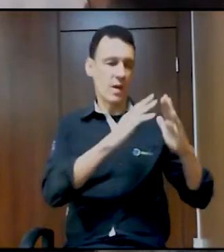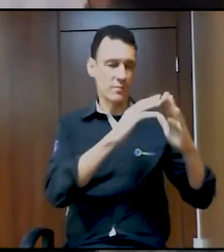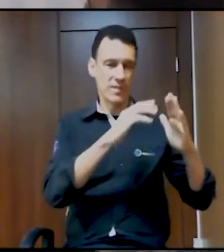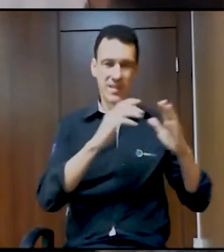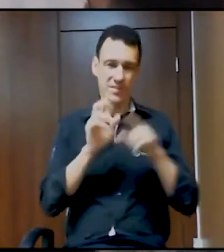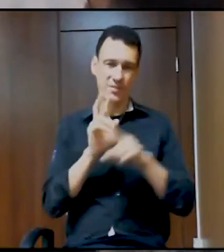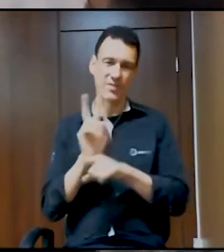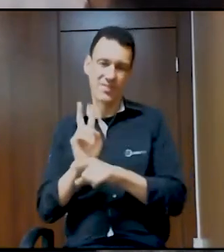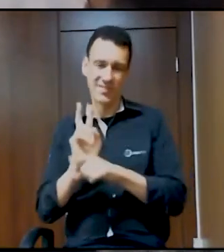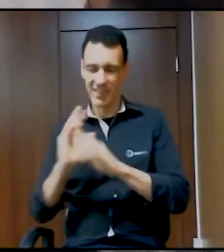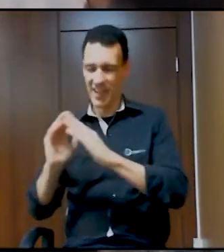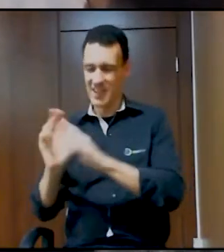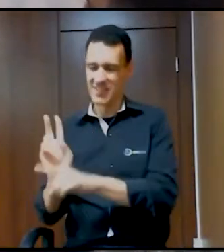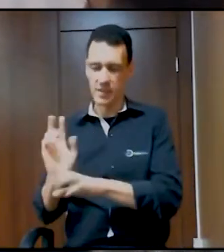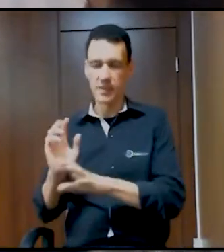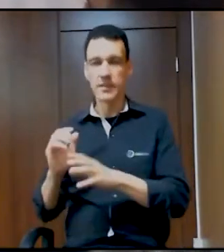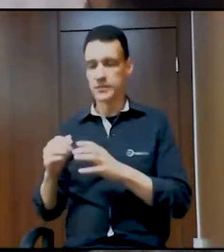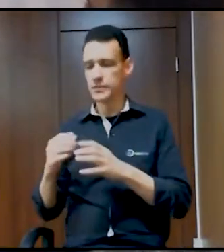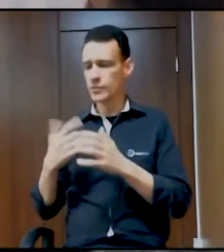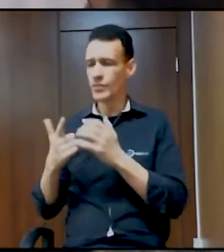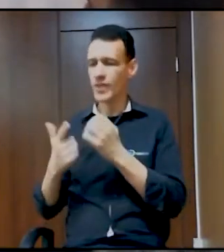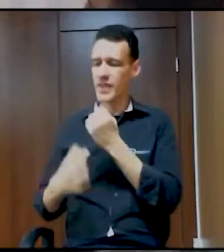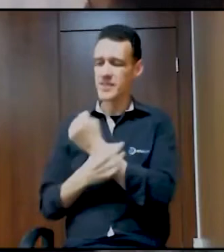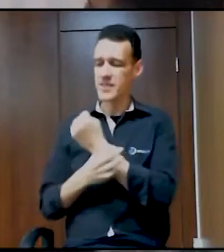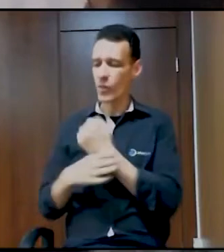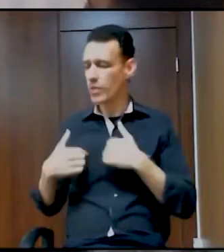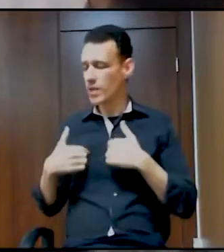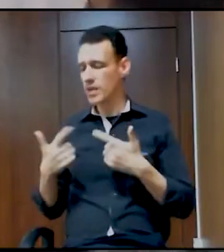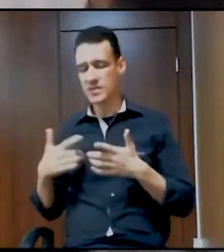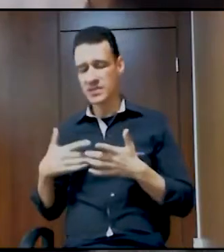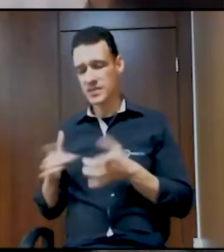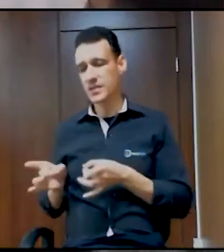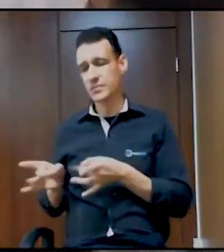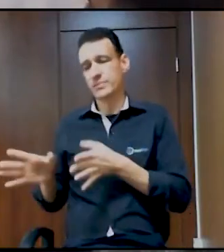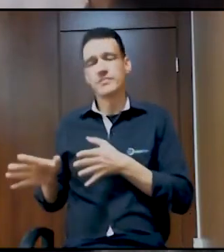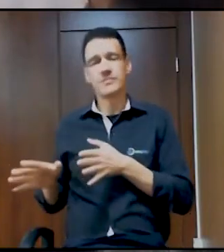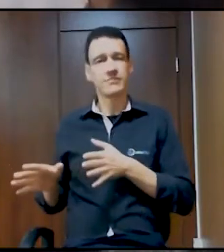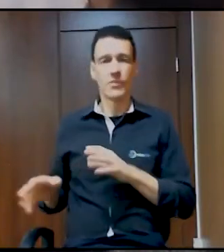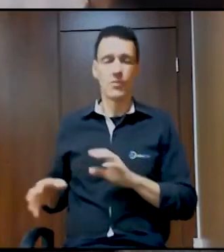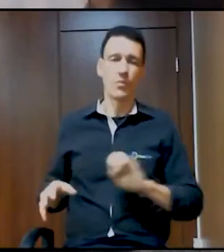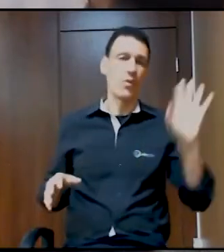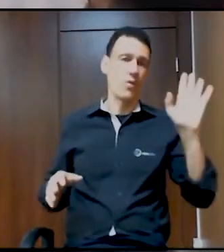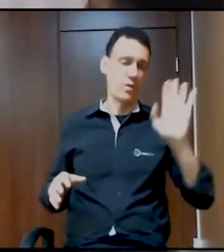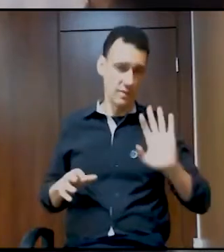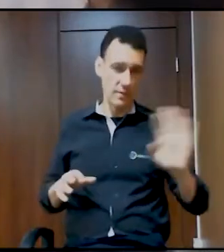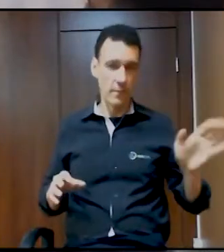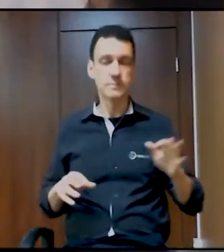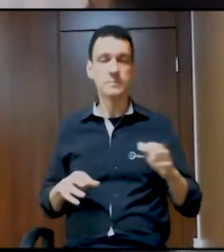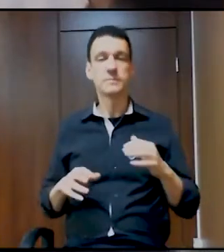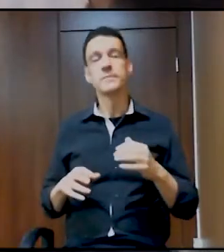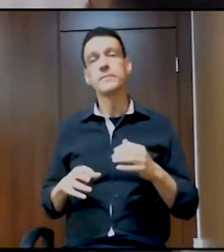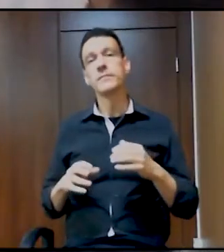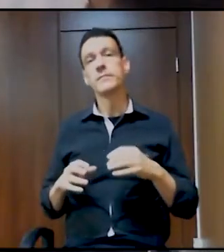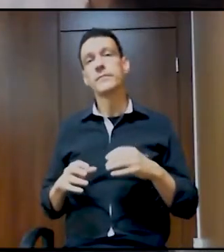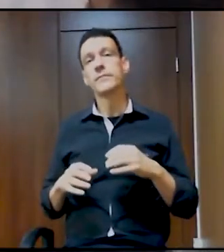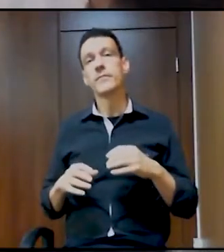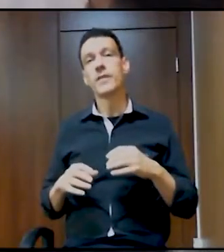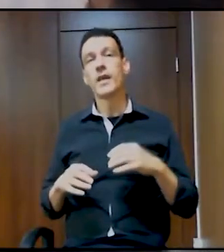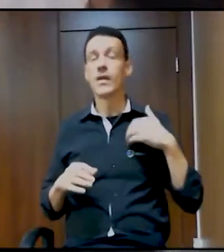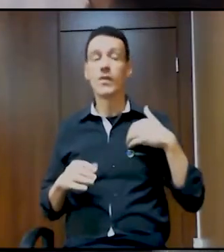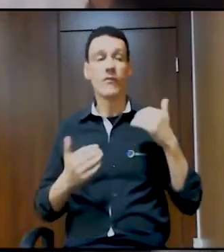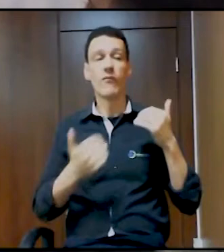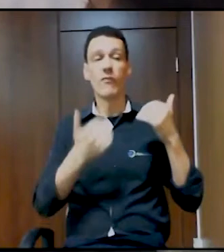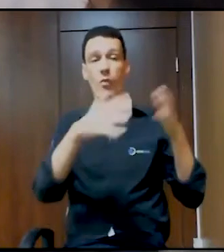o abrigo não me oferecer a segurança que eu precisava, e eu me senti mais segura na